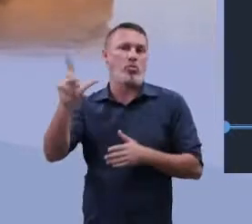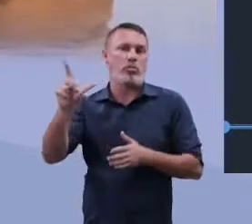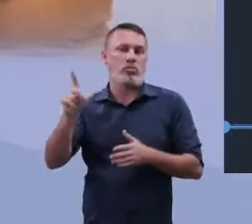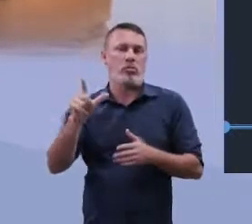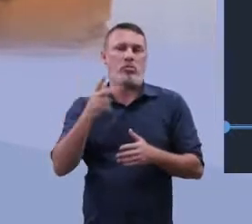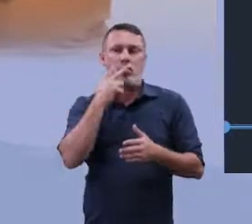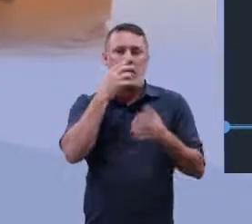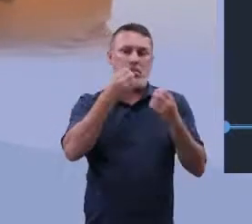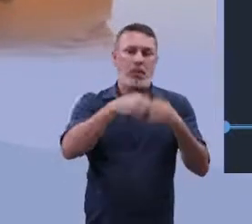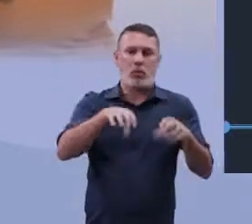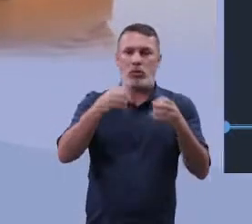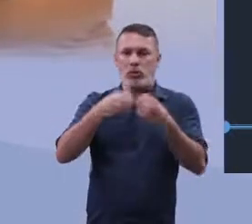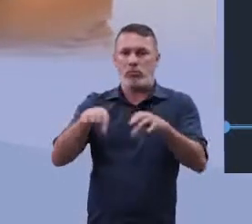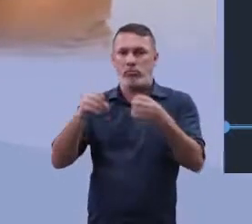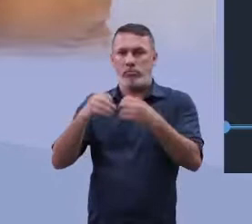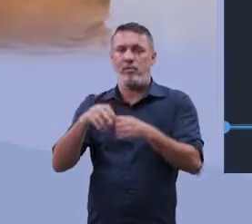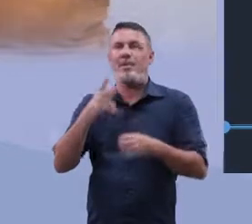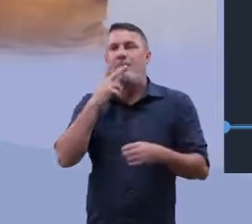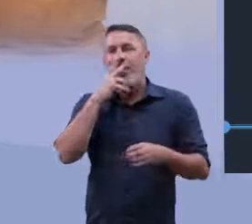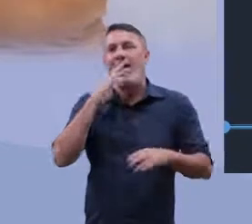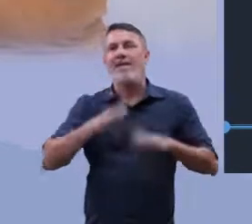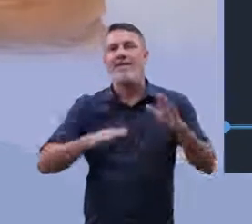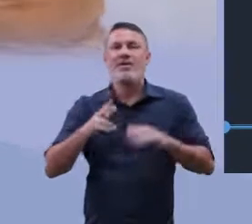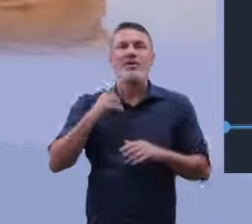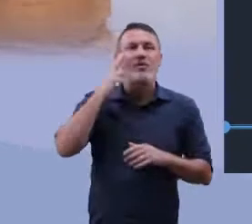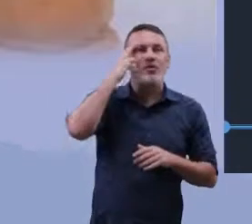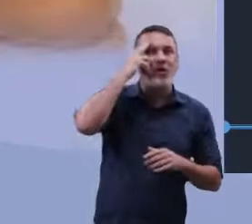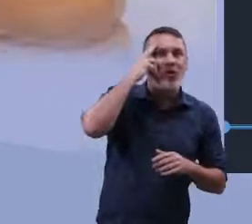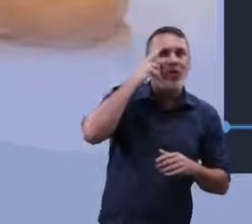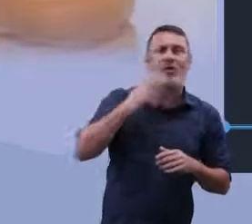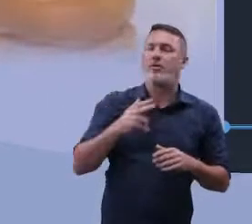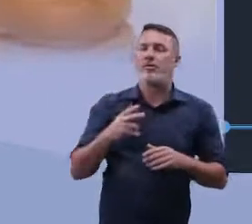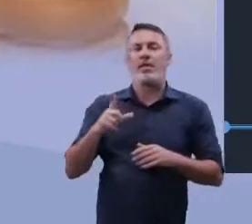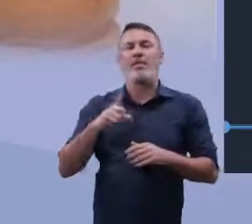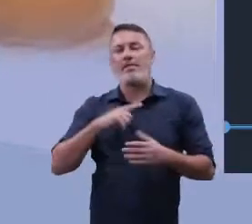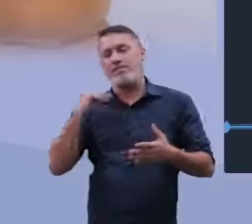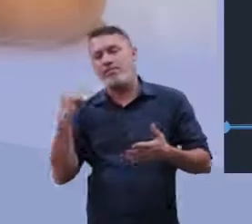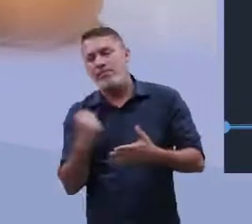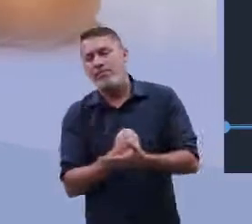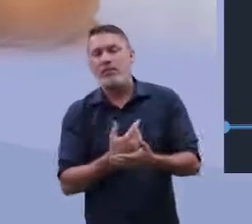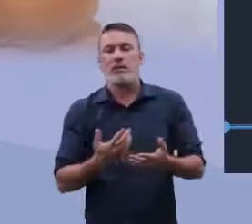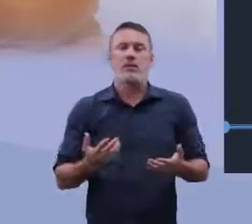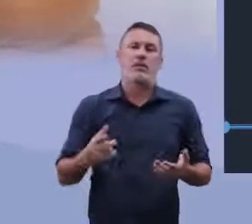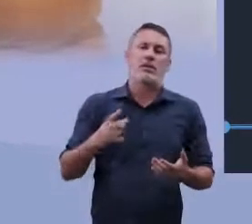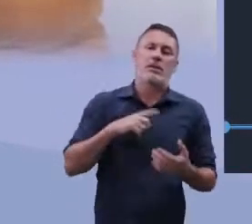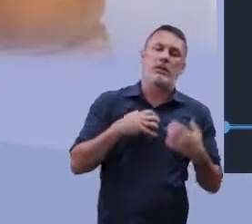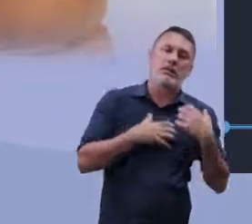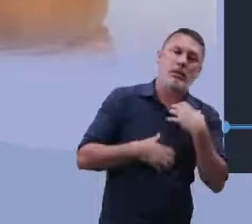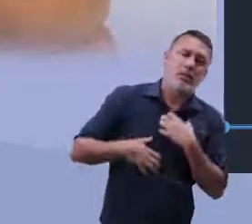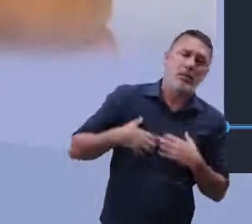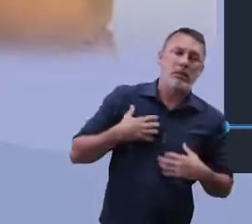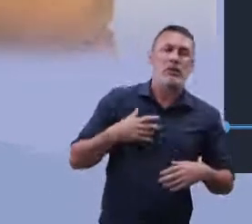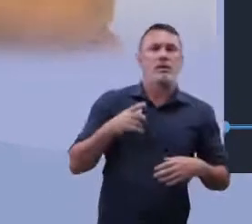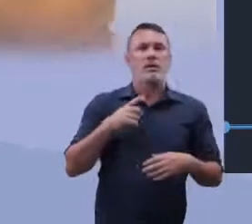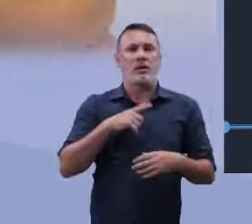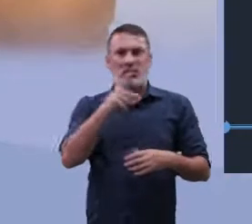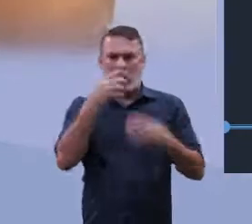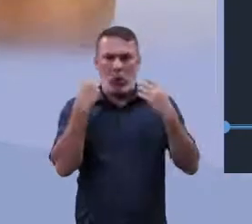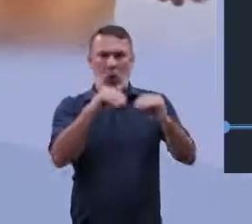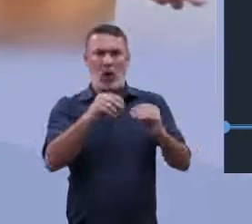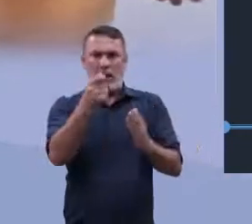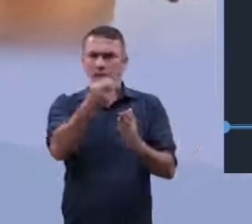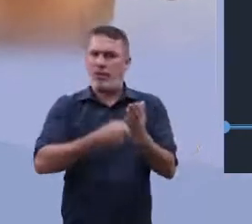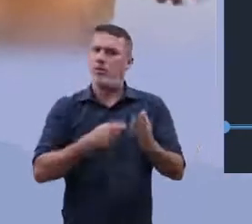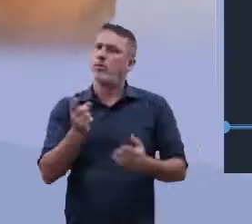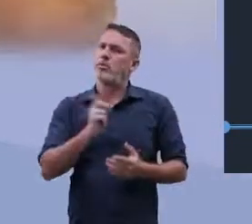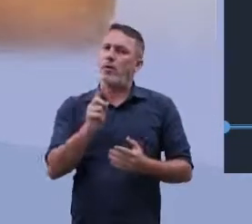outro caminho. E esse caminho, às vezes parece que é sonho, ele pode ser de frustrações, ele pode ser de pesadelos. Não